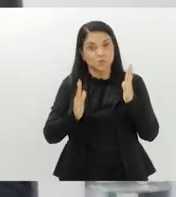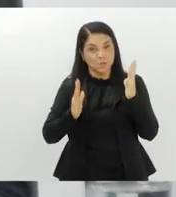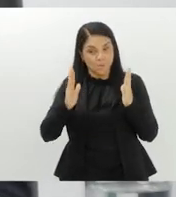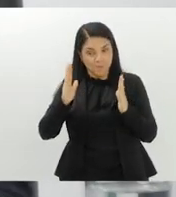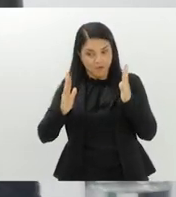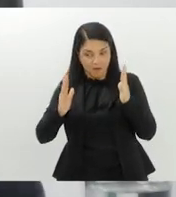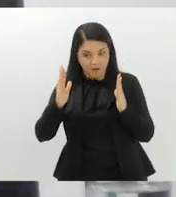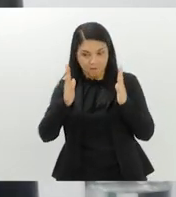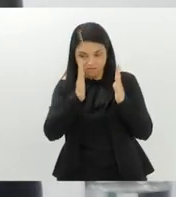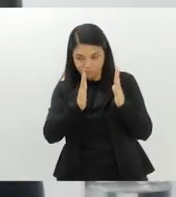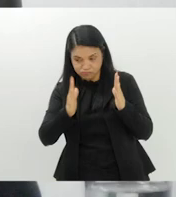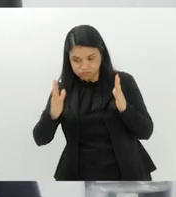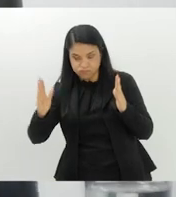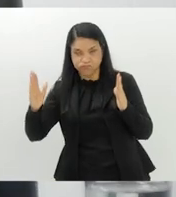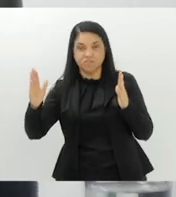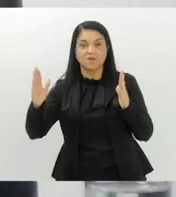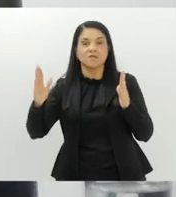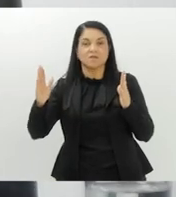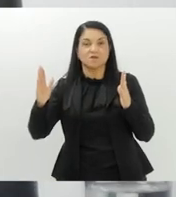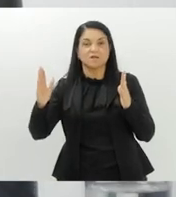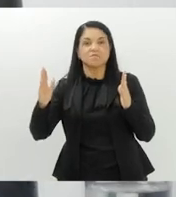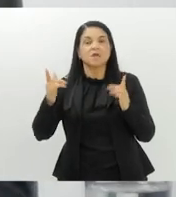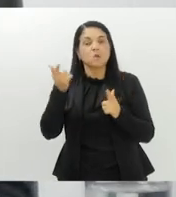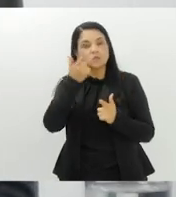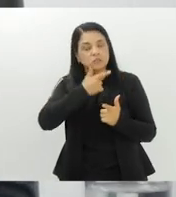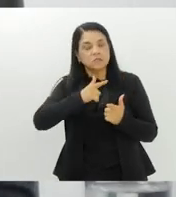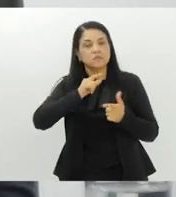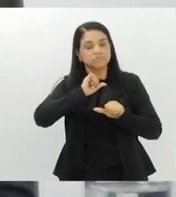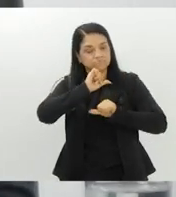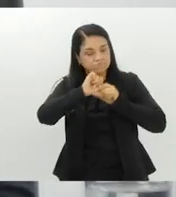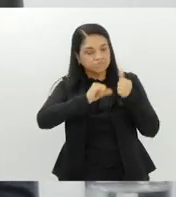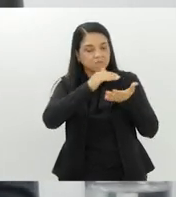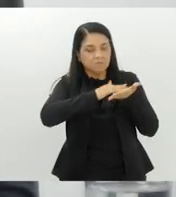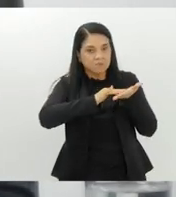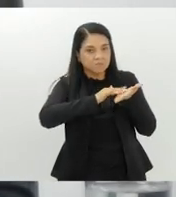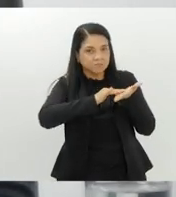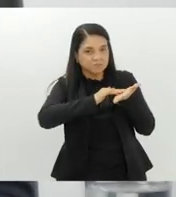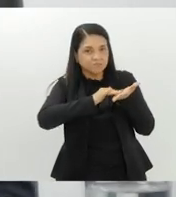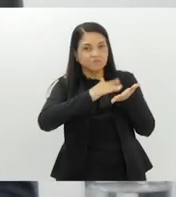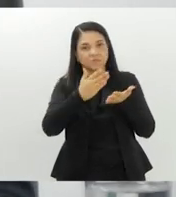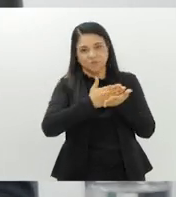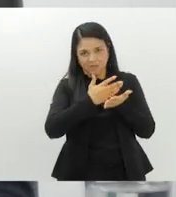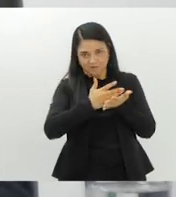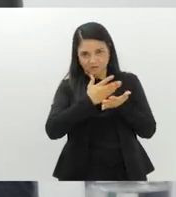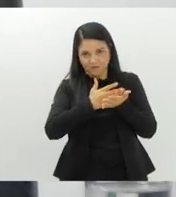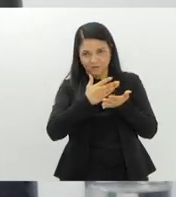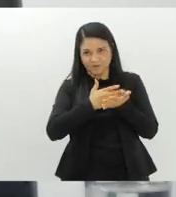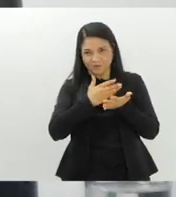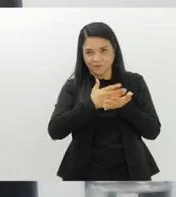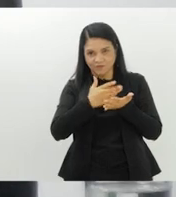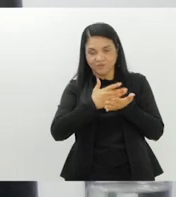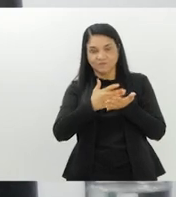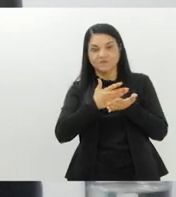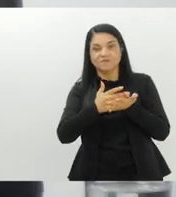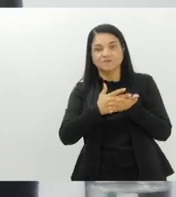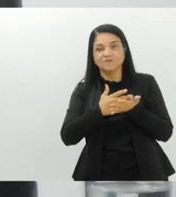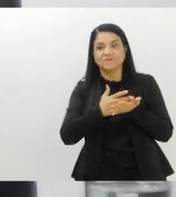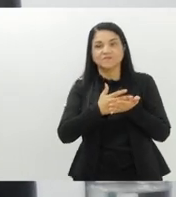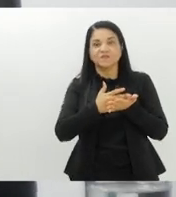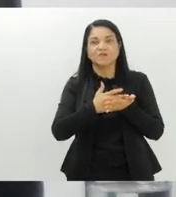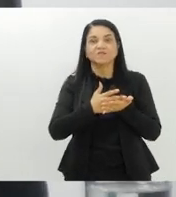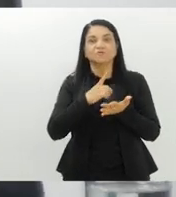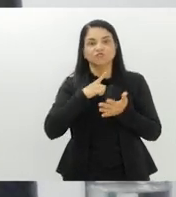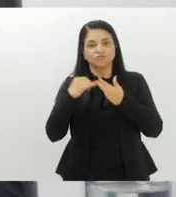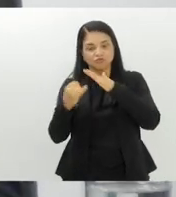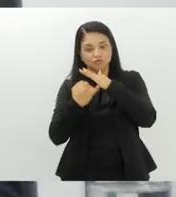né, grande, né, para a gente poder fazer a transcrição de algumas obras. Mas o Instituto tem